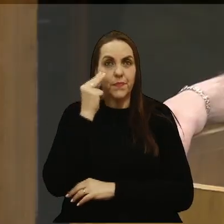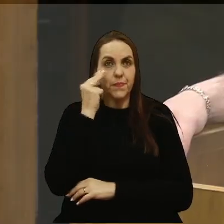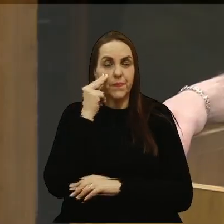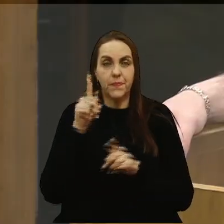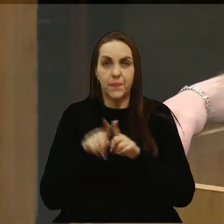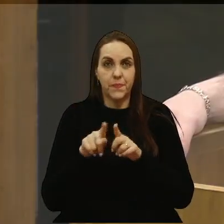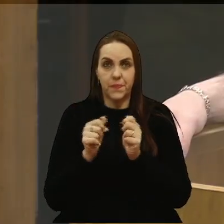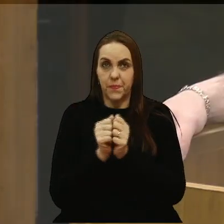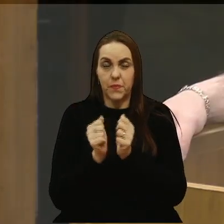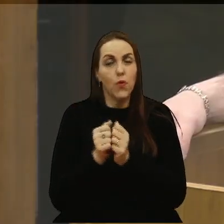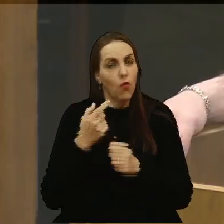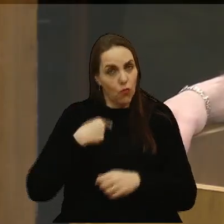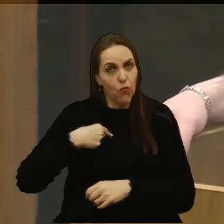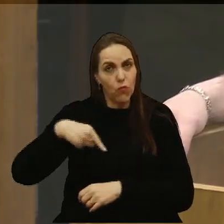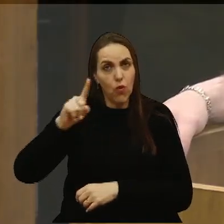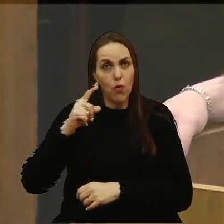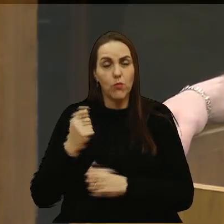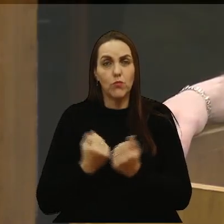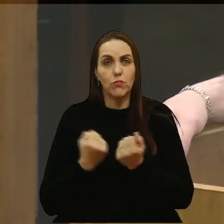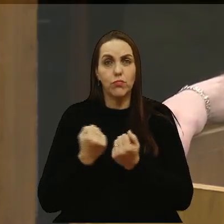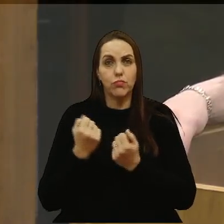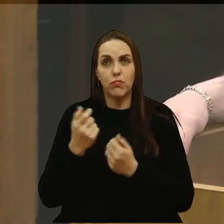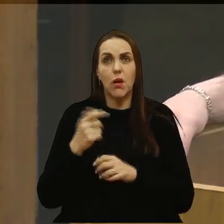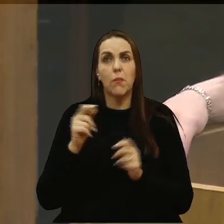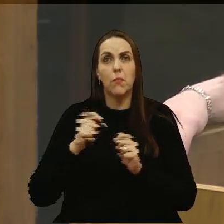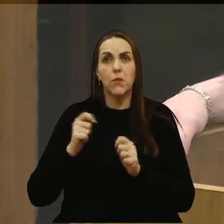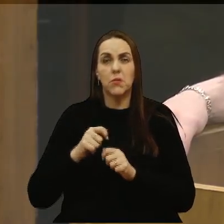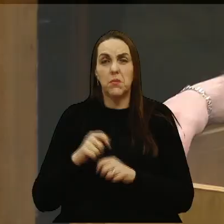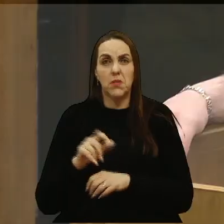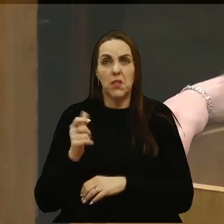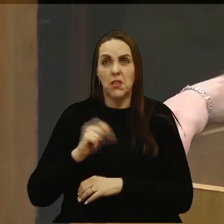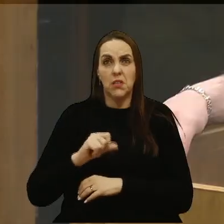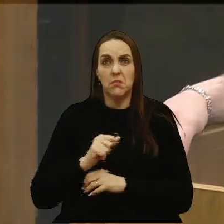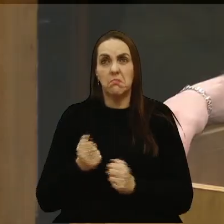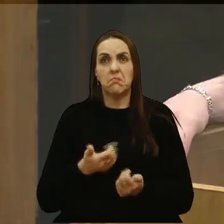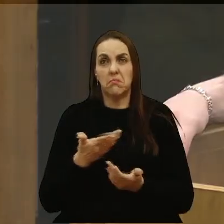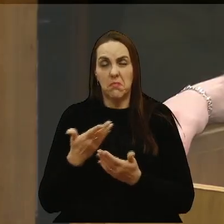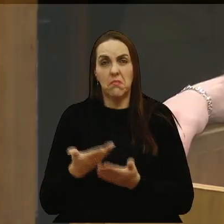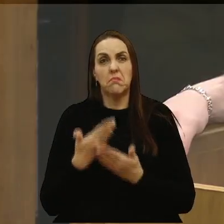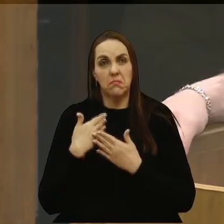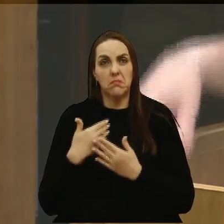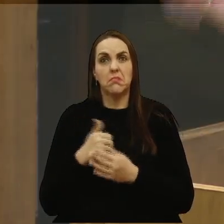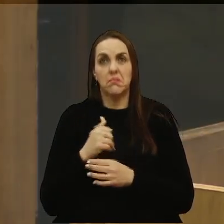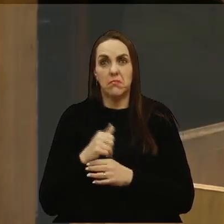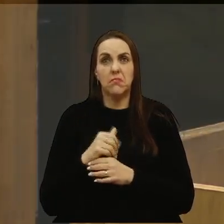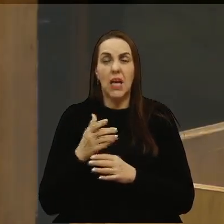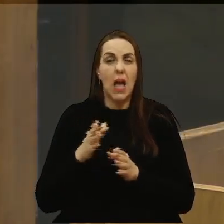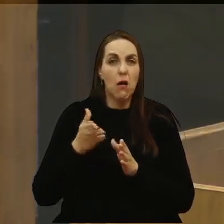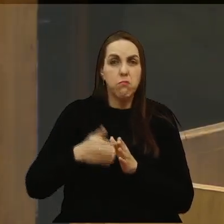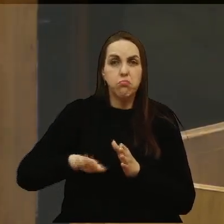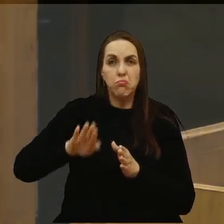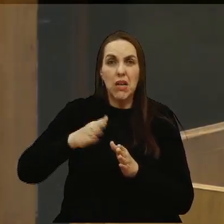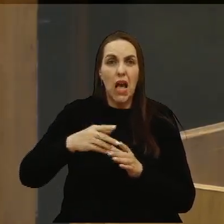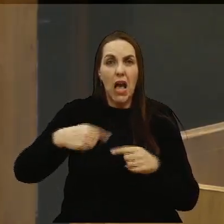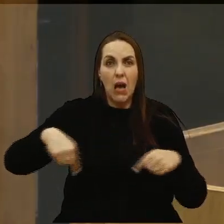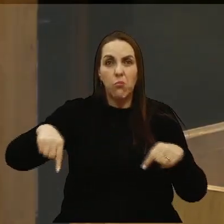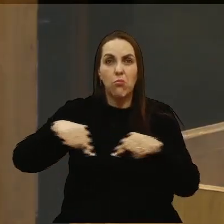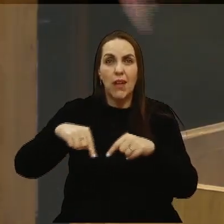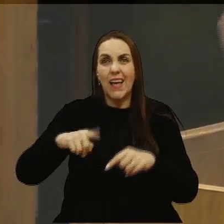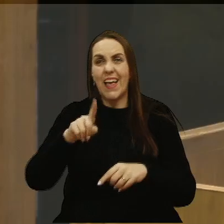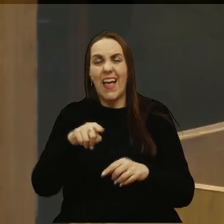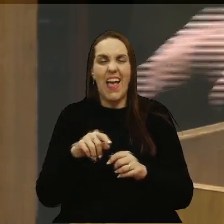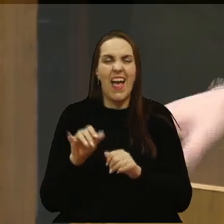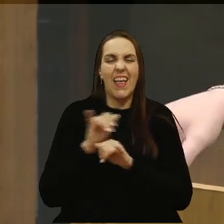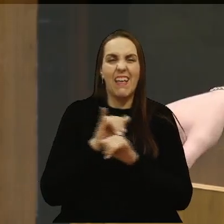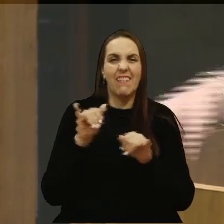à Rota do Sol. E com as poucas condições que tínhamos e doação da comunidade, fomos lá tapar buraco. Muitos acham, mas até quer fazer vídeo